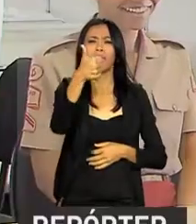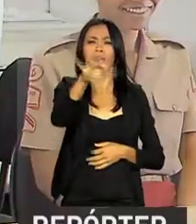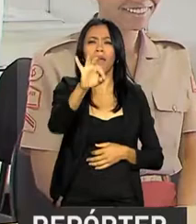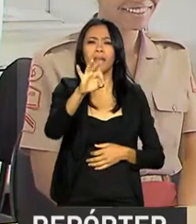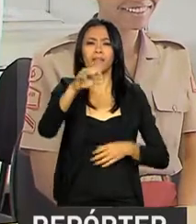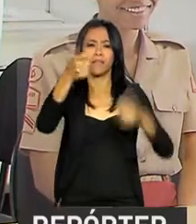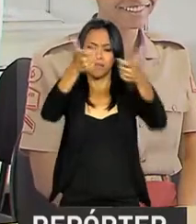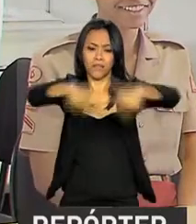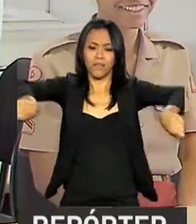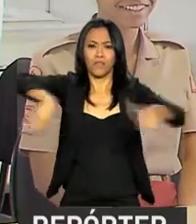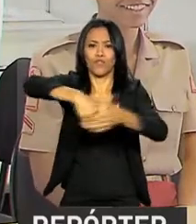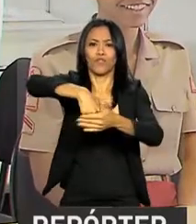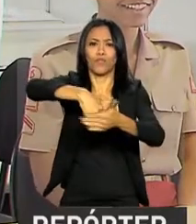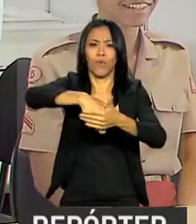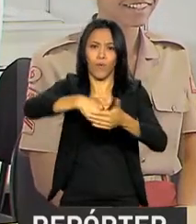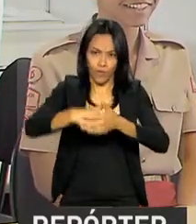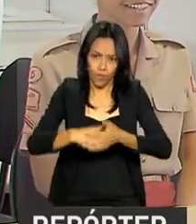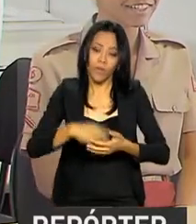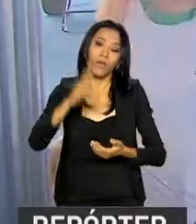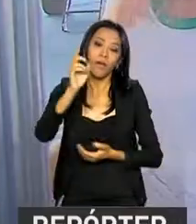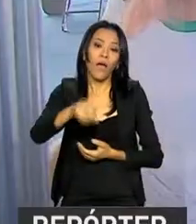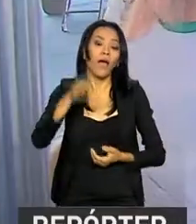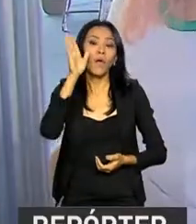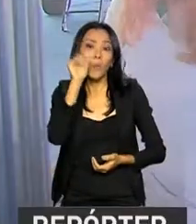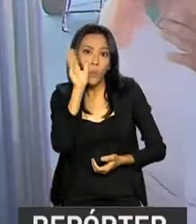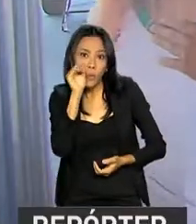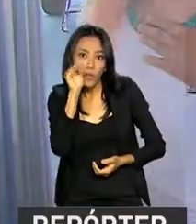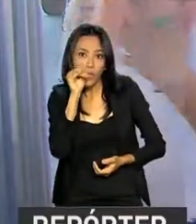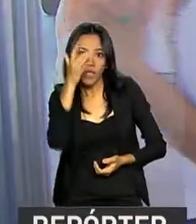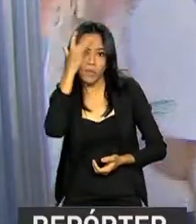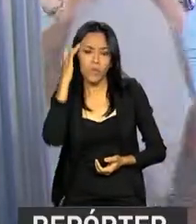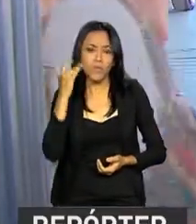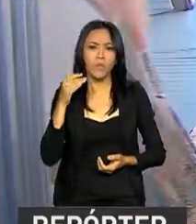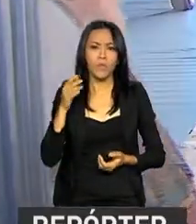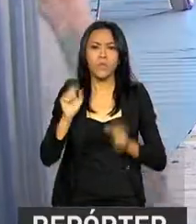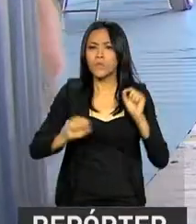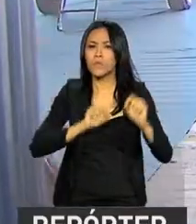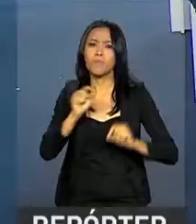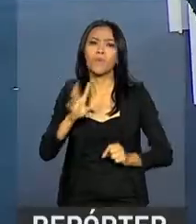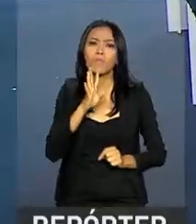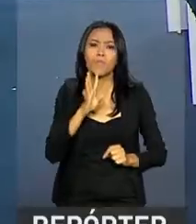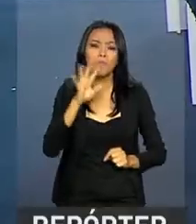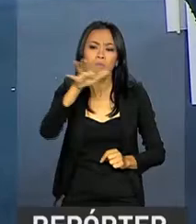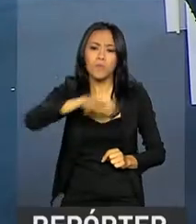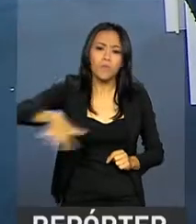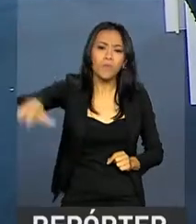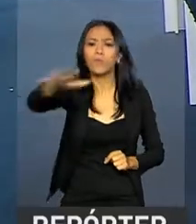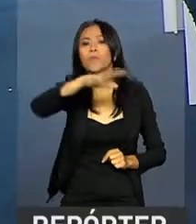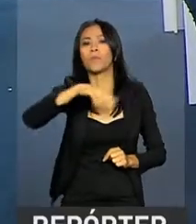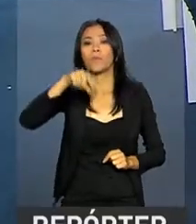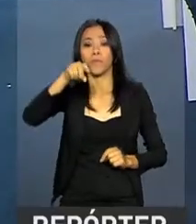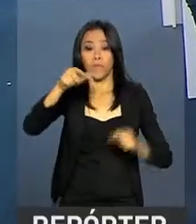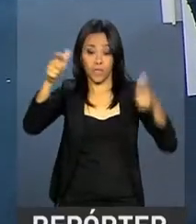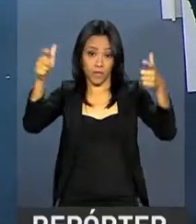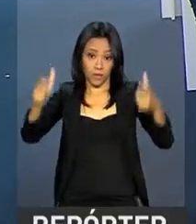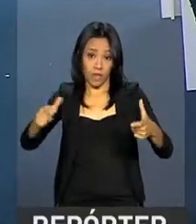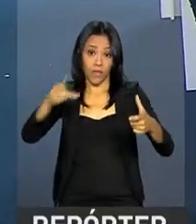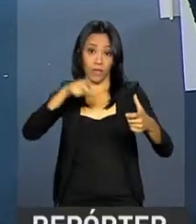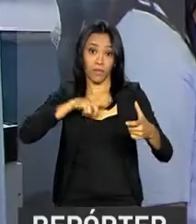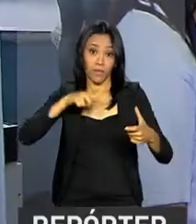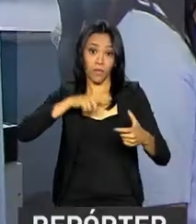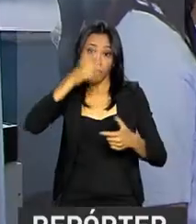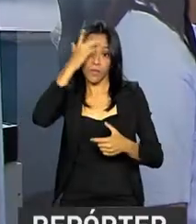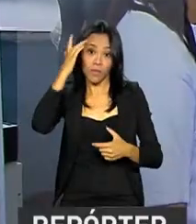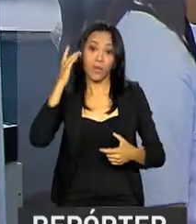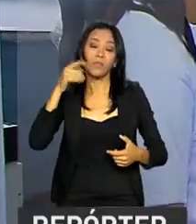com atividades que prometem despertar a curiosidade do público pelo conhecimento. No espaço, além de